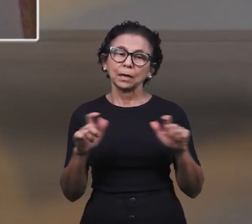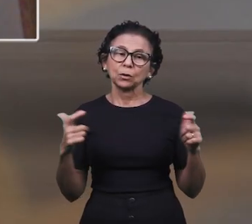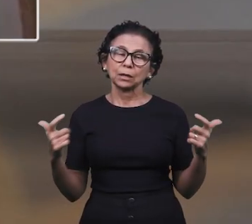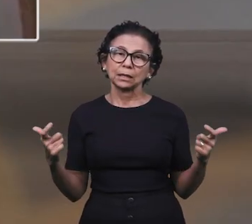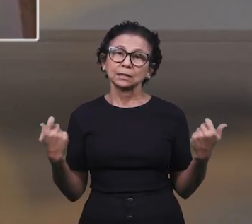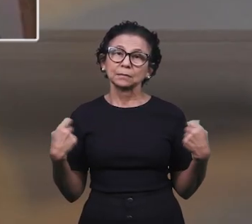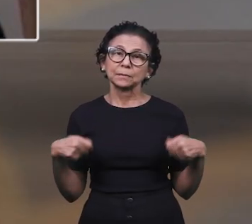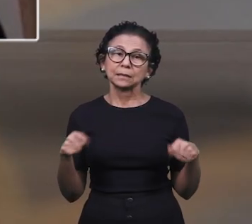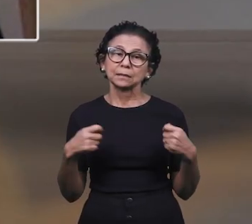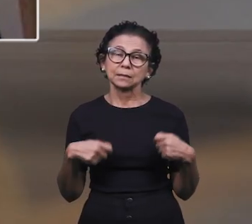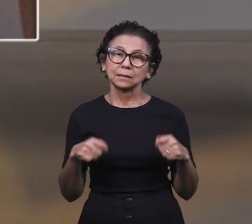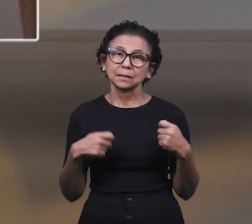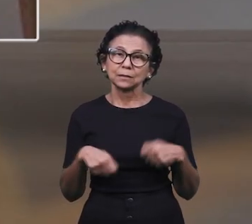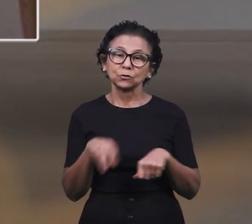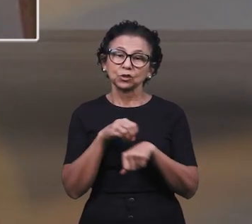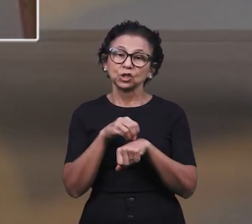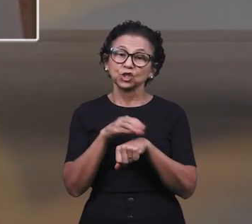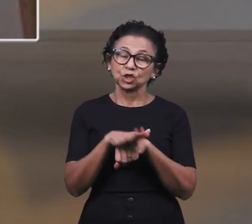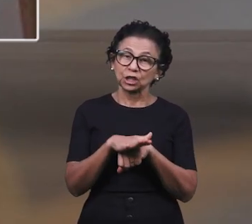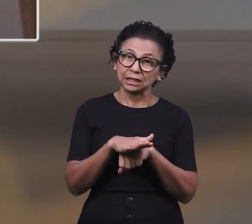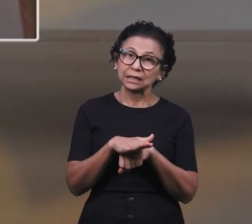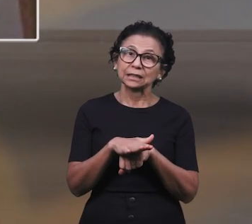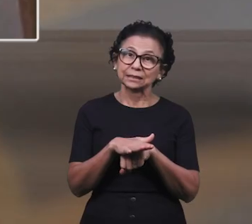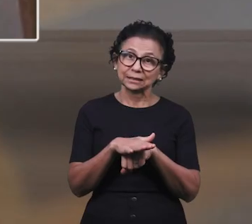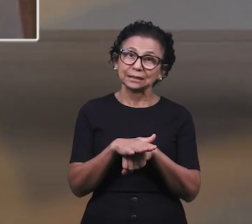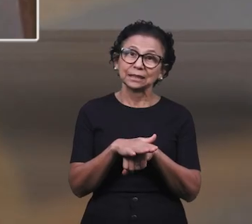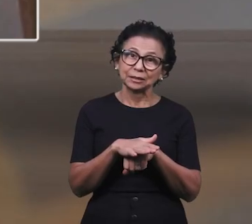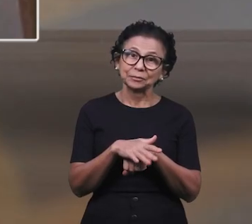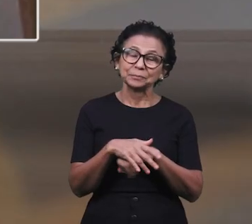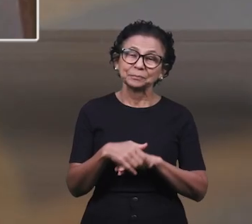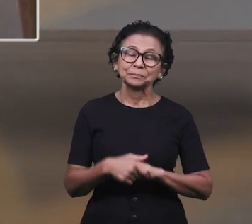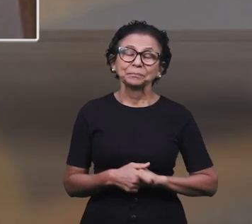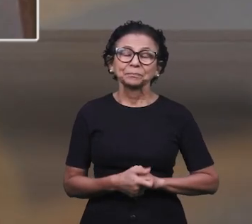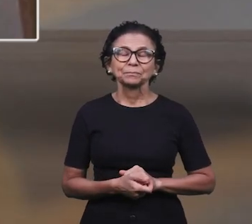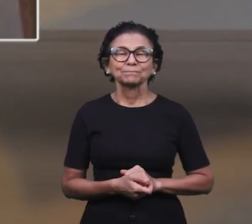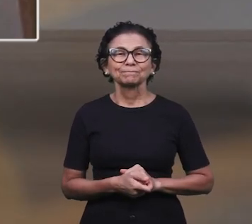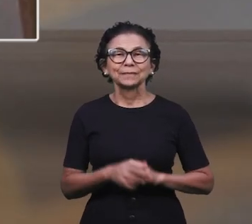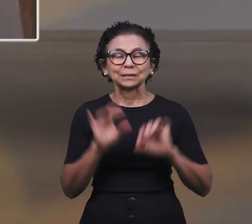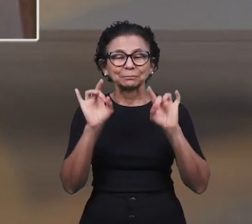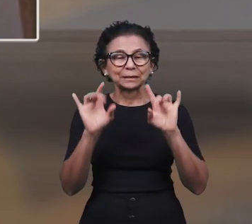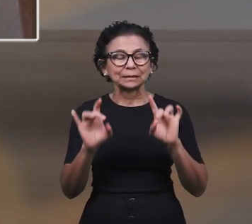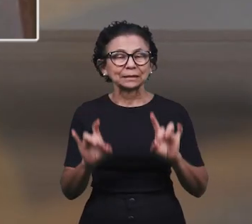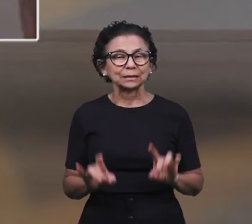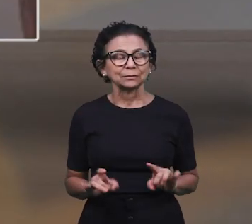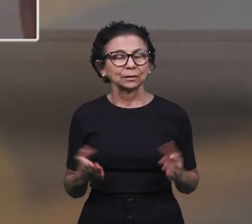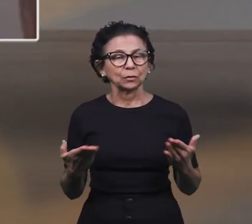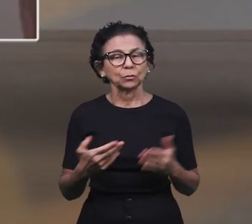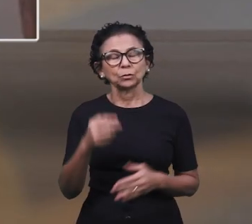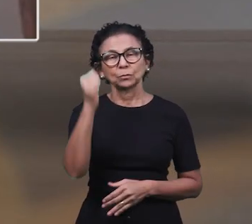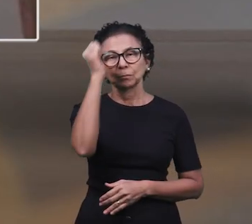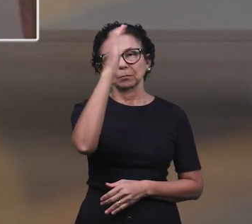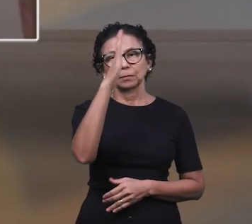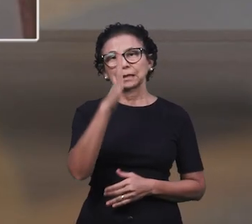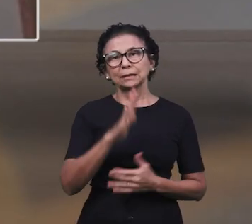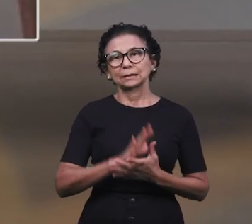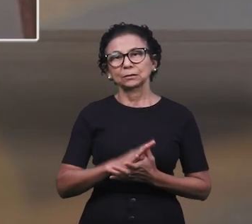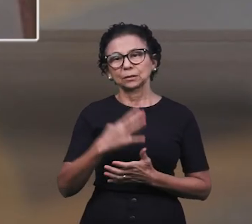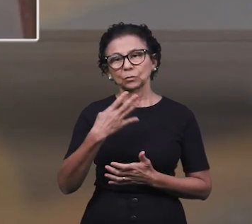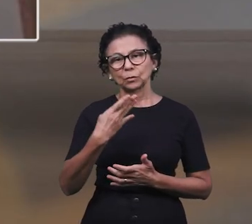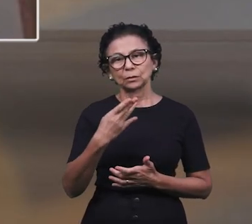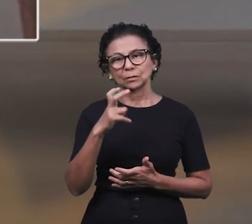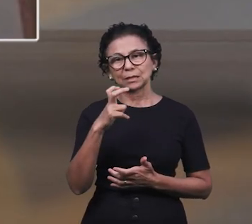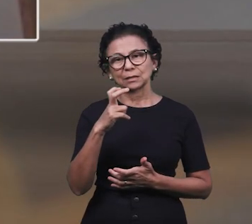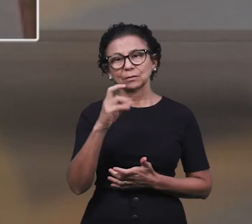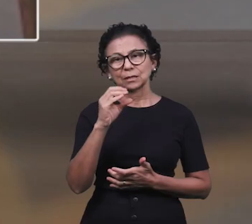uma orientação mais específica. Se nós pensarmos como que a situação do Brasil hoje, nós temos mais de